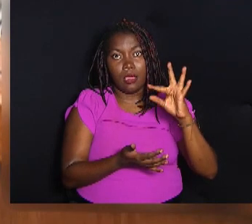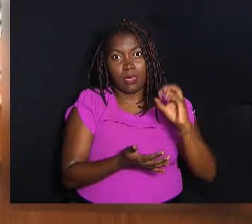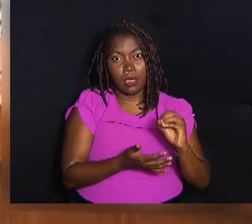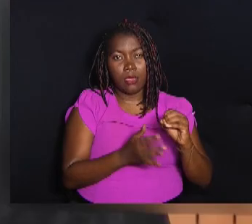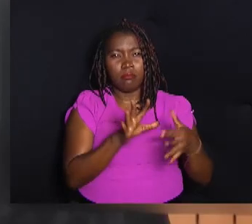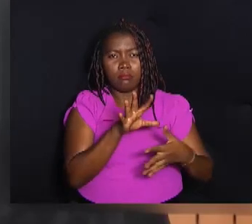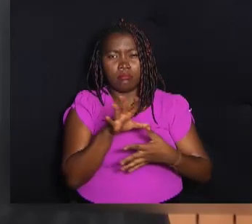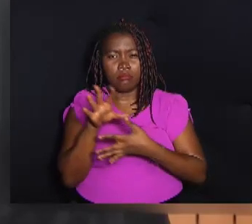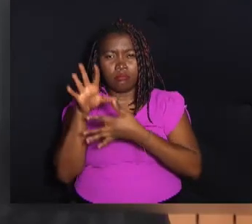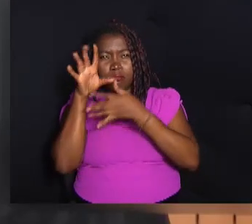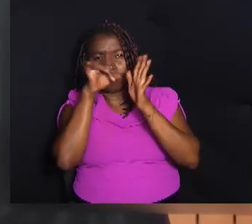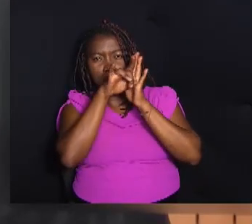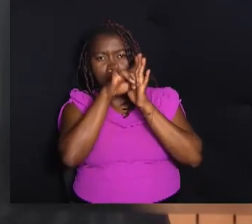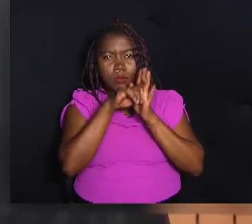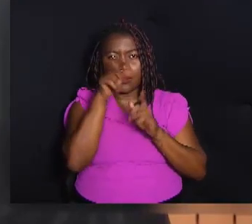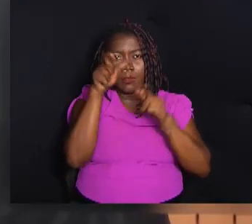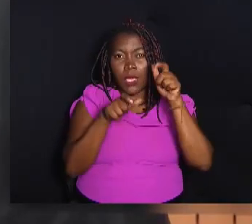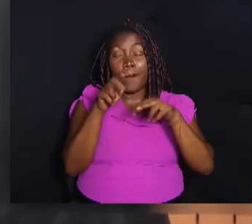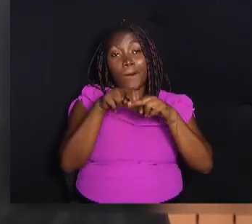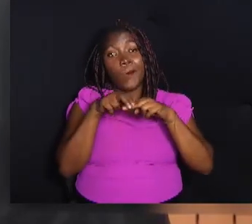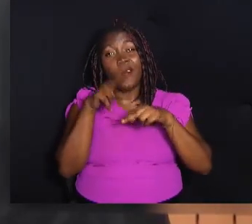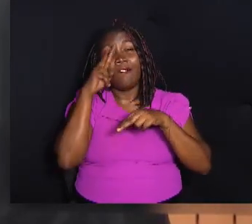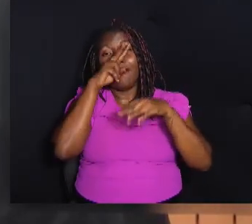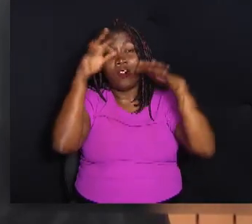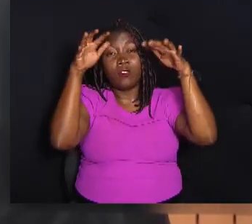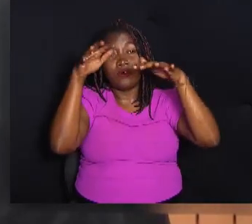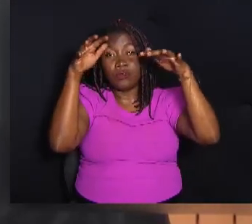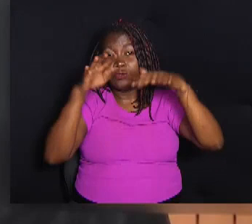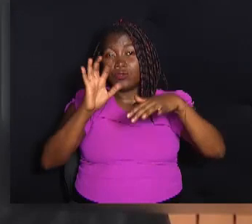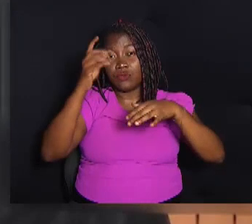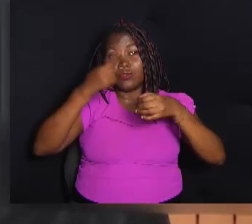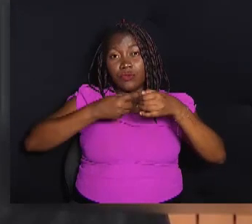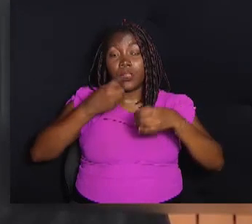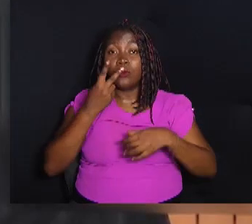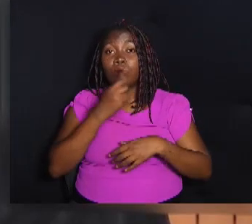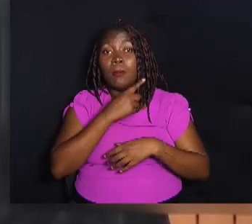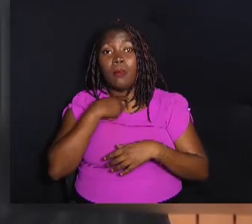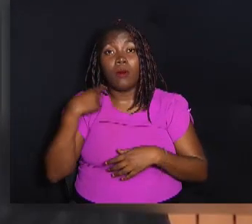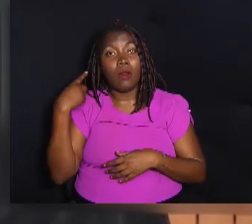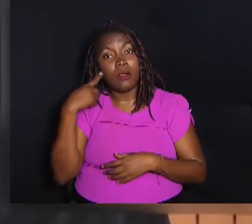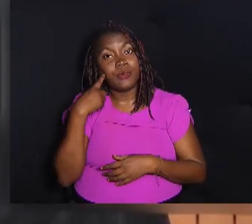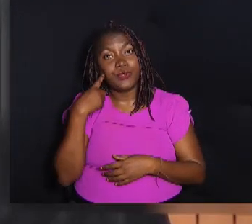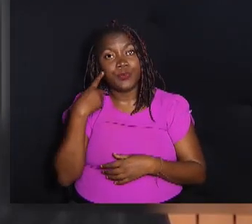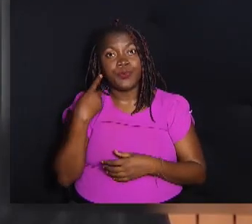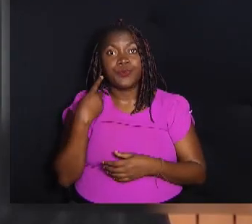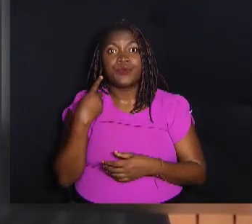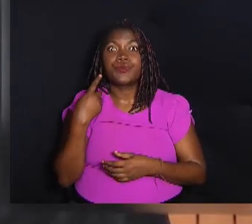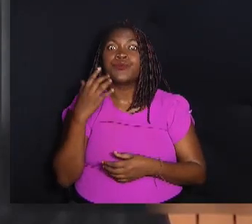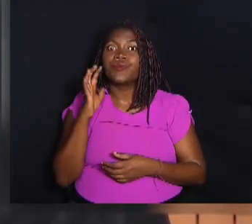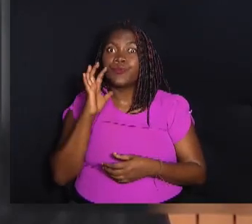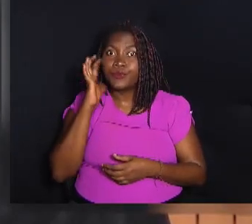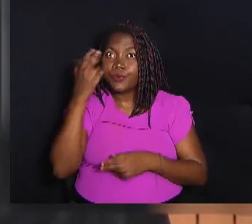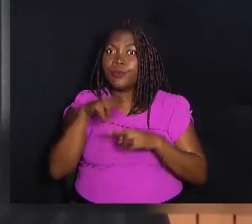acontecendo por conta das fortes chuvas que que aconteceram na cidade e aquelas duas mortes que foram causadas por